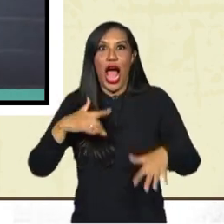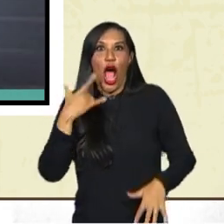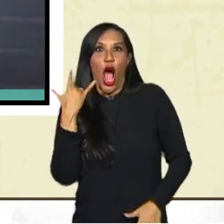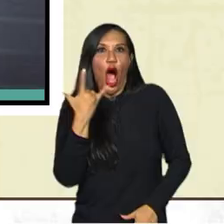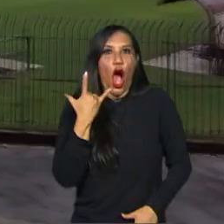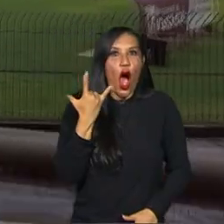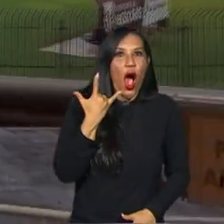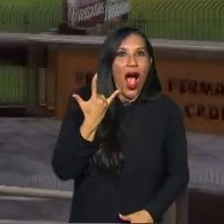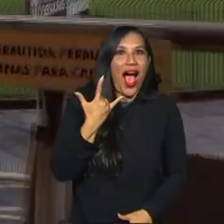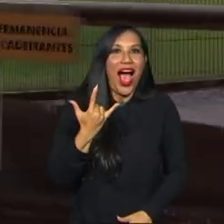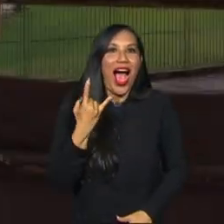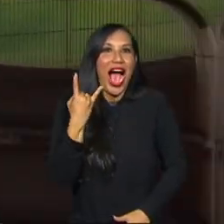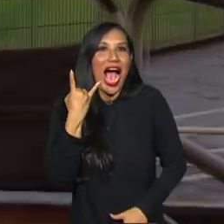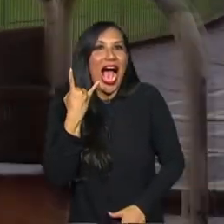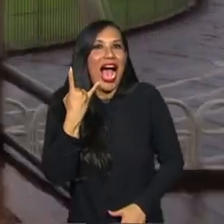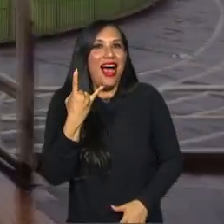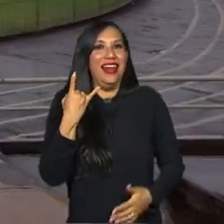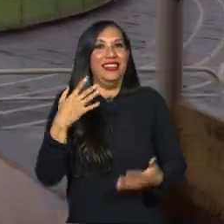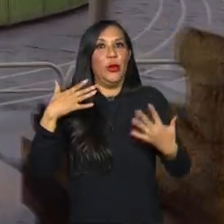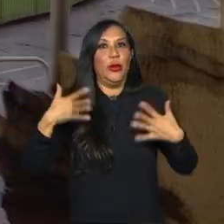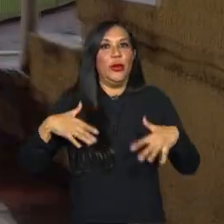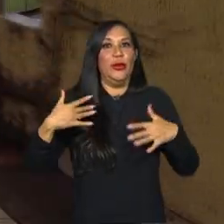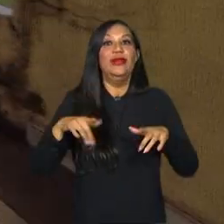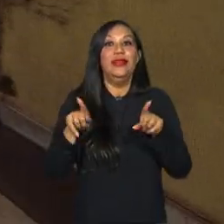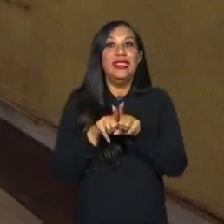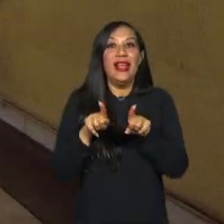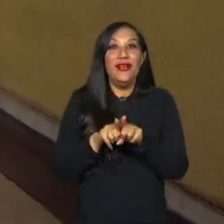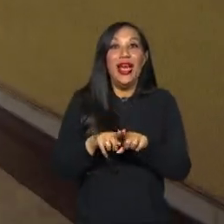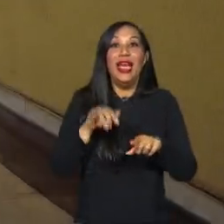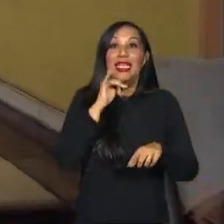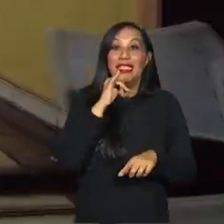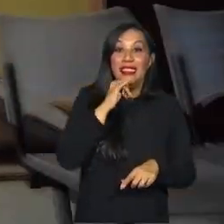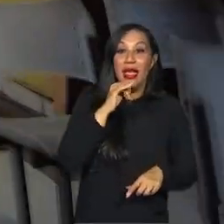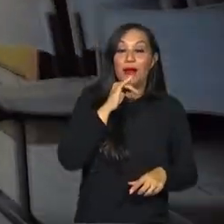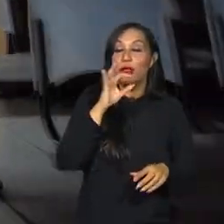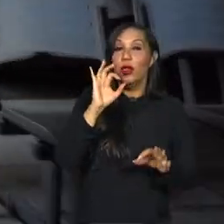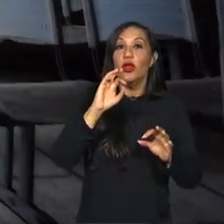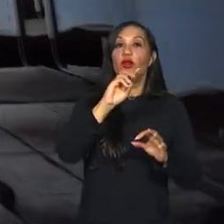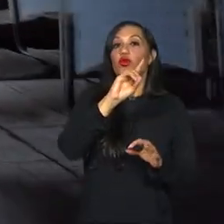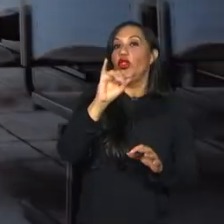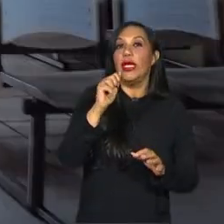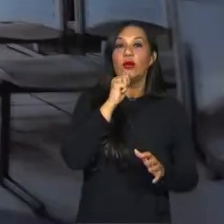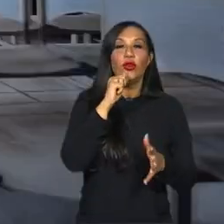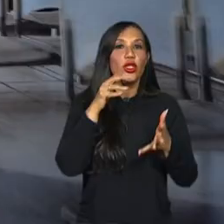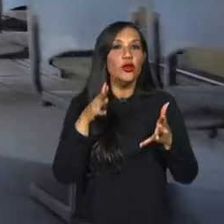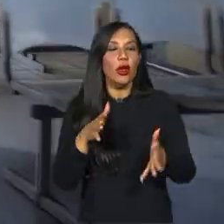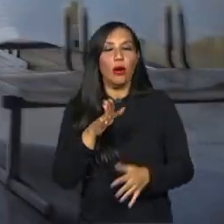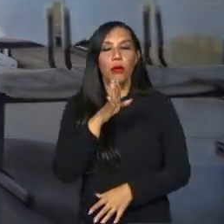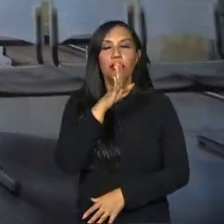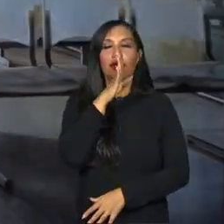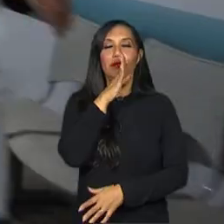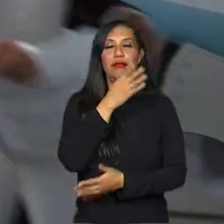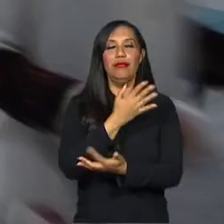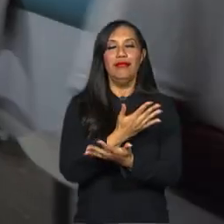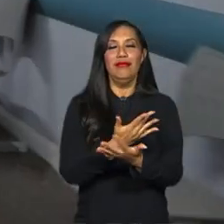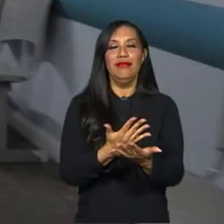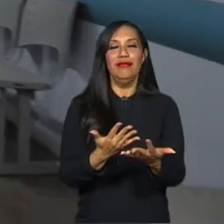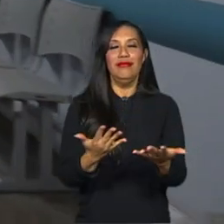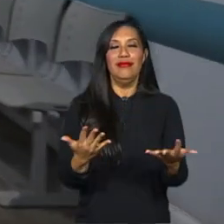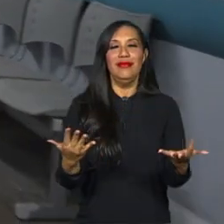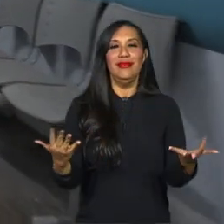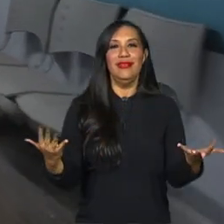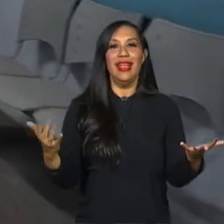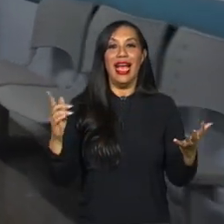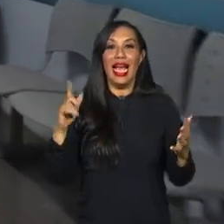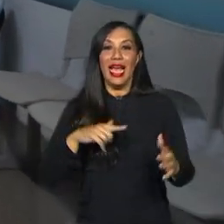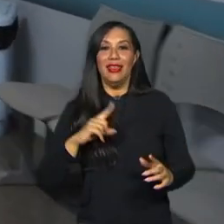auge na época. E atualmente, mesmo nos dias sem jogos, o silêncio do gramado dá lugar ao